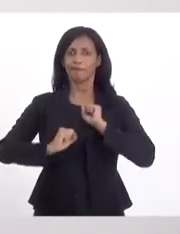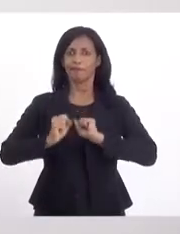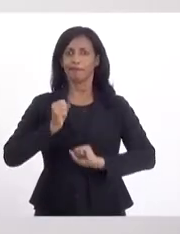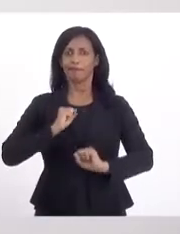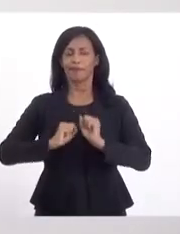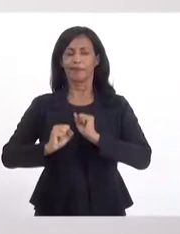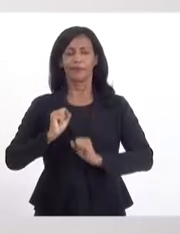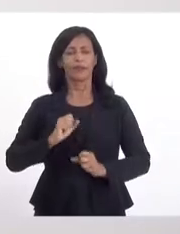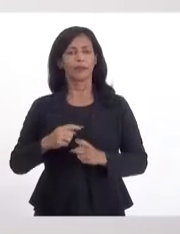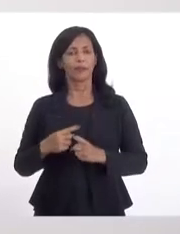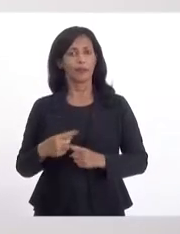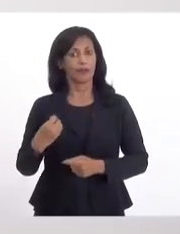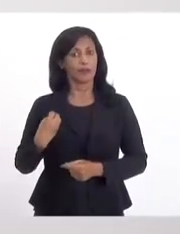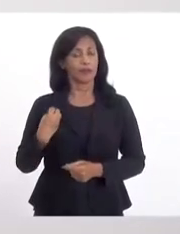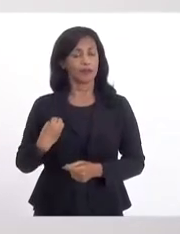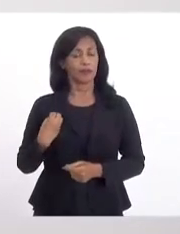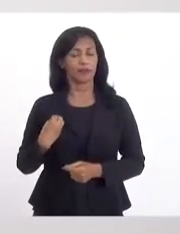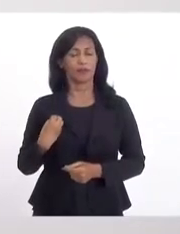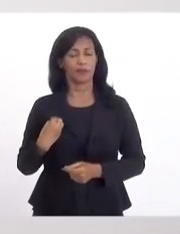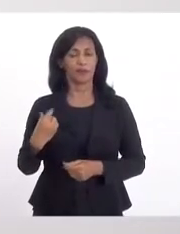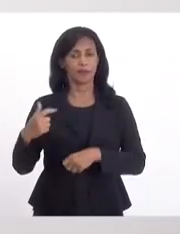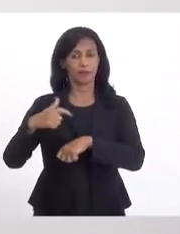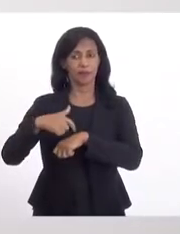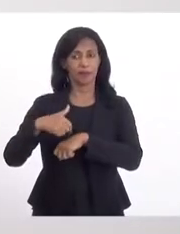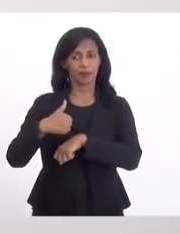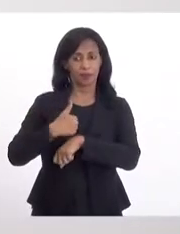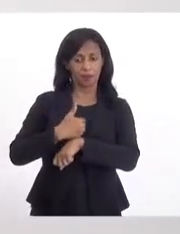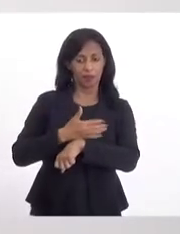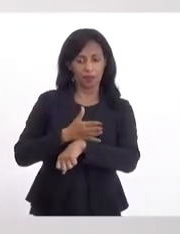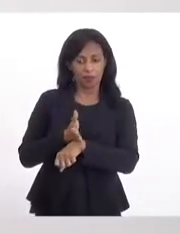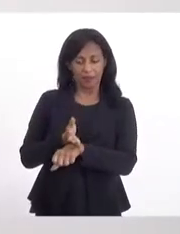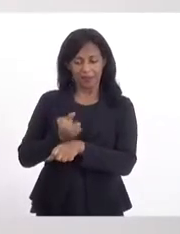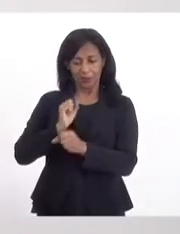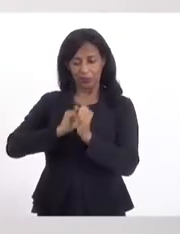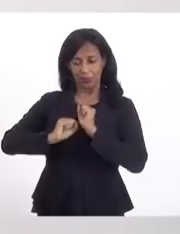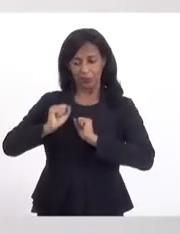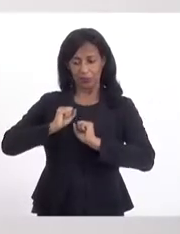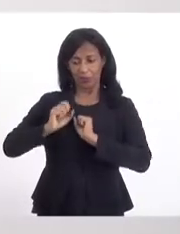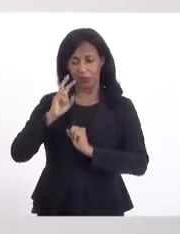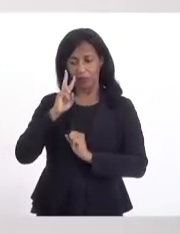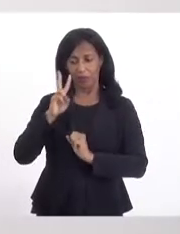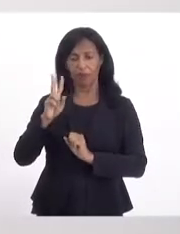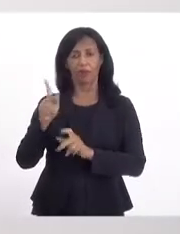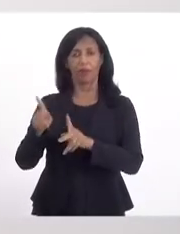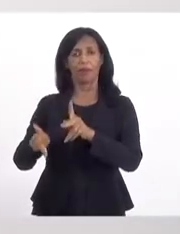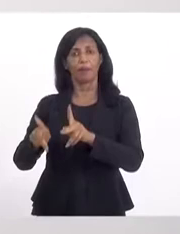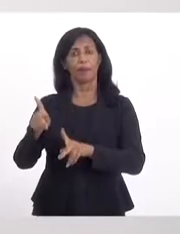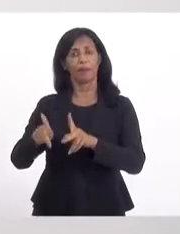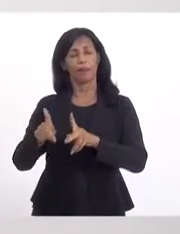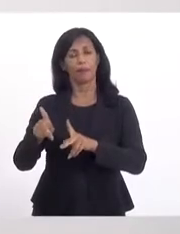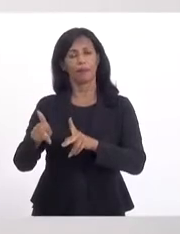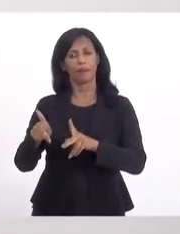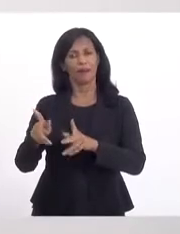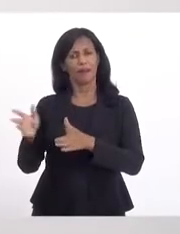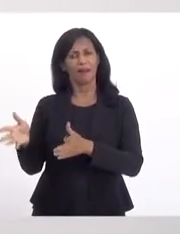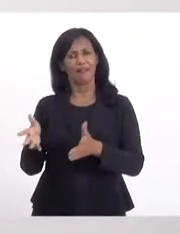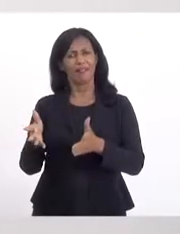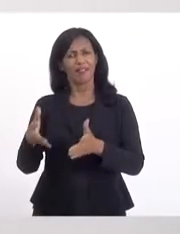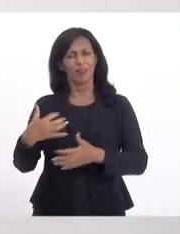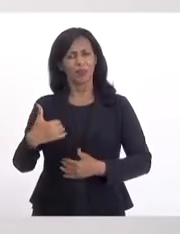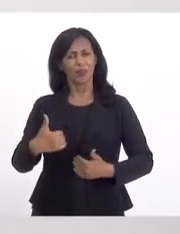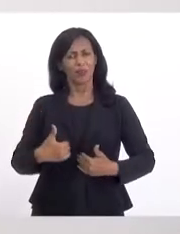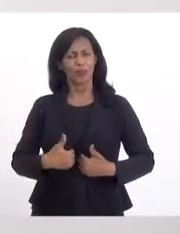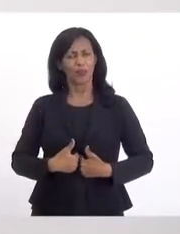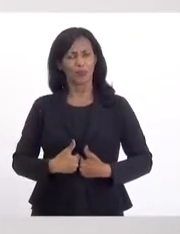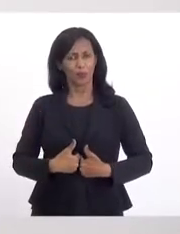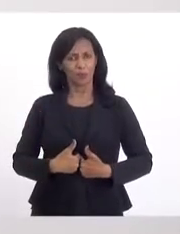né? Porque a gente está vivendo momentos em que é angustiante a gente ver a nossa população passando fome.